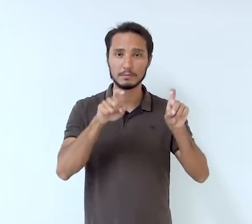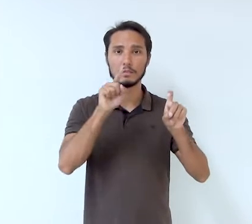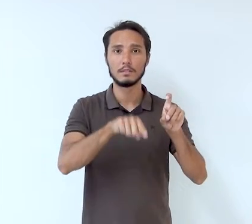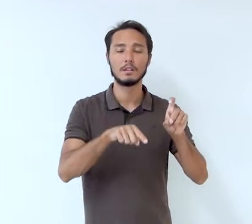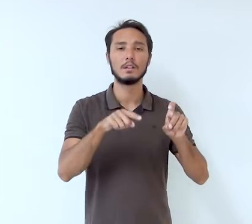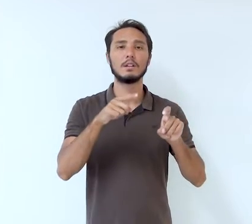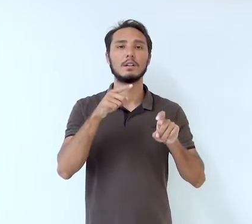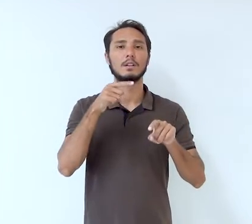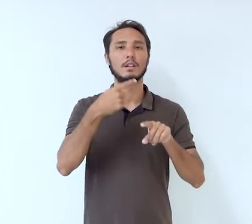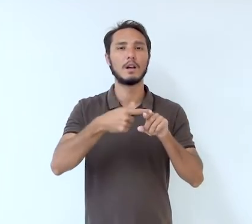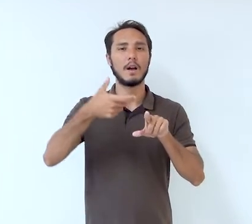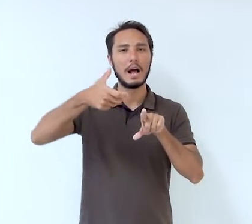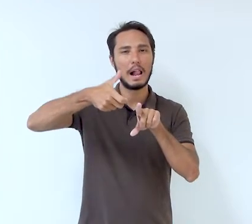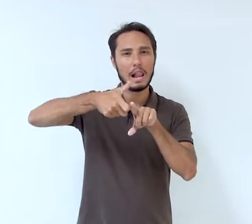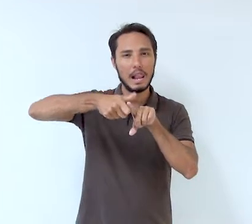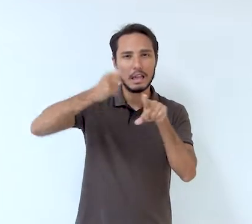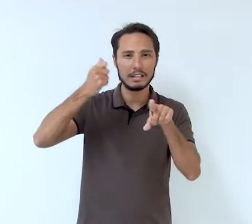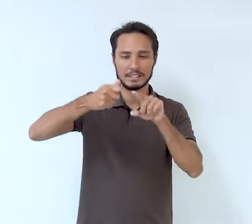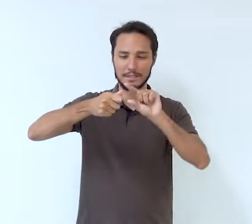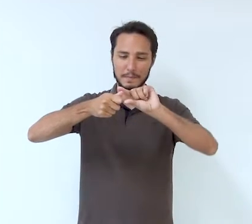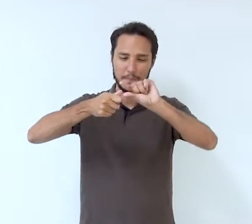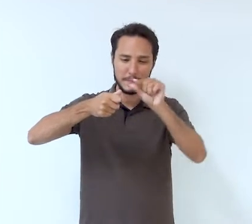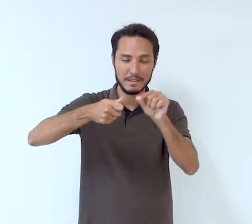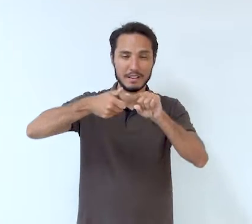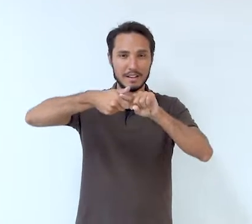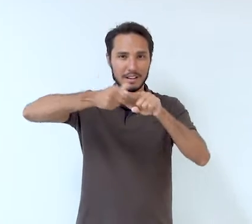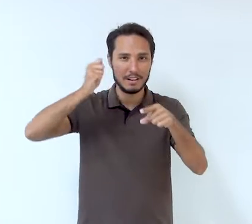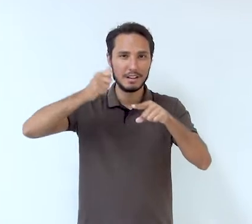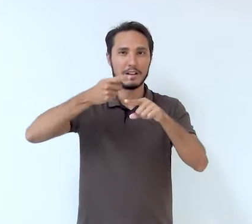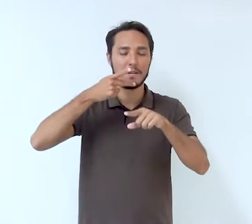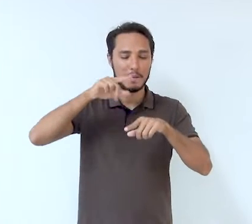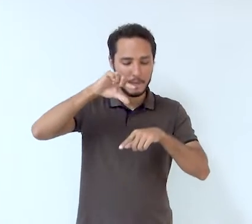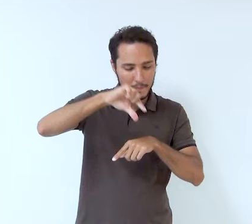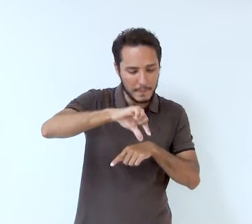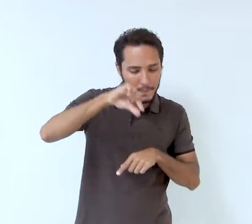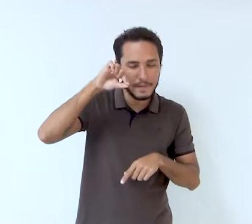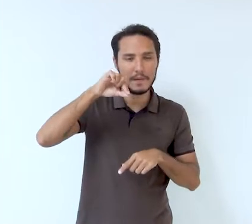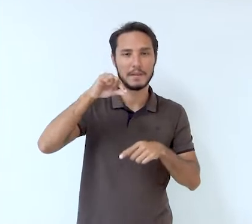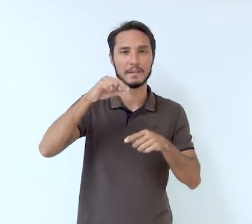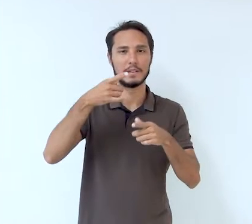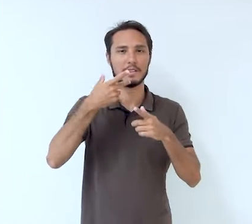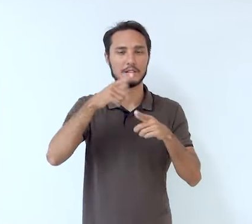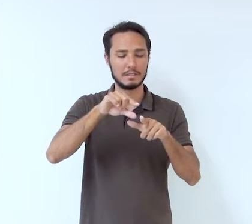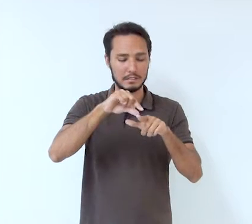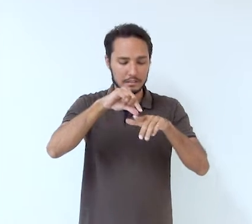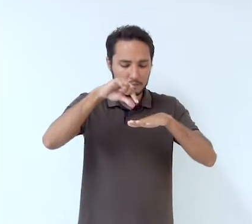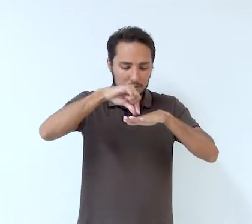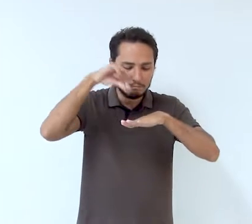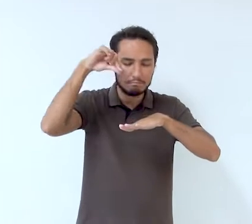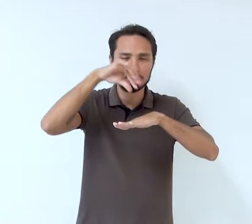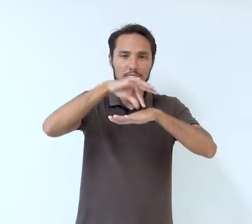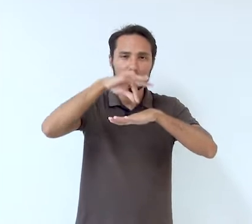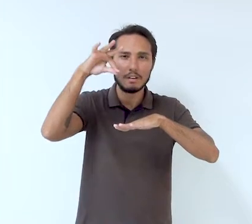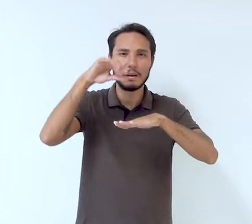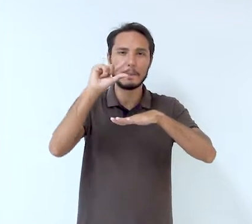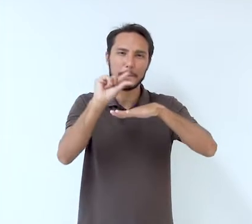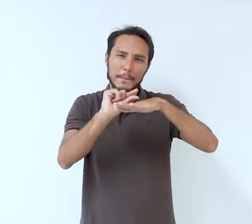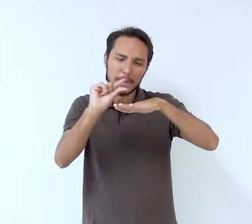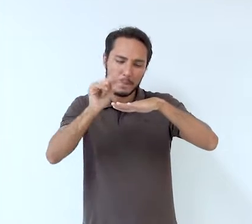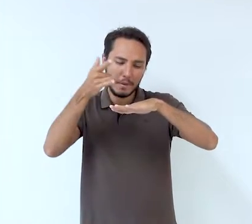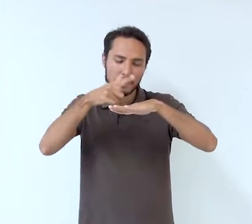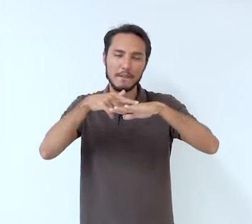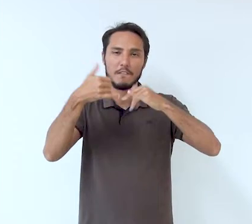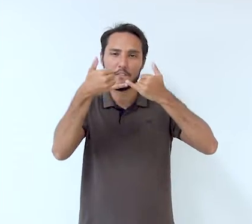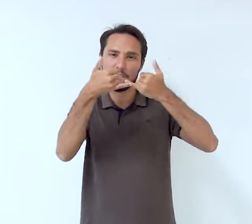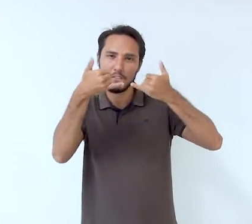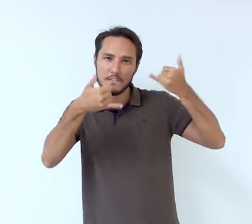computadores é o alicate de bico fino. Ele é utilizado para pegar pequenas peças, retirar um jumper, acessar